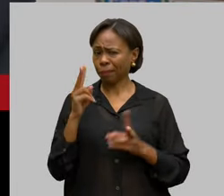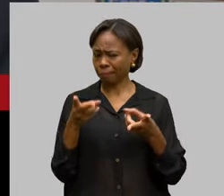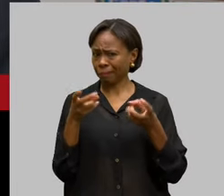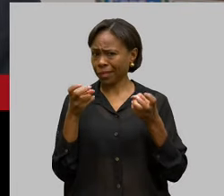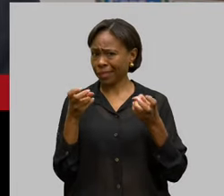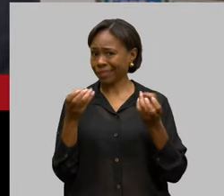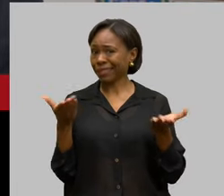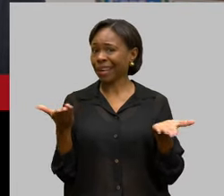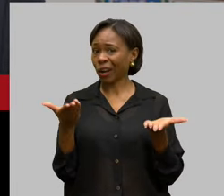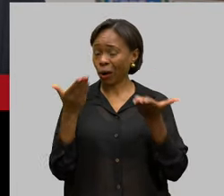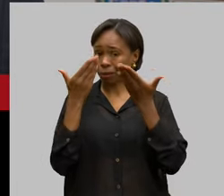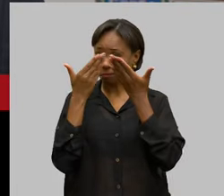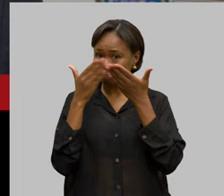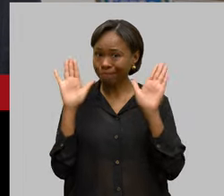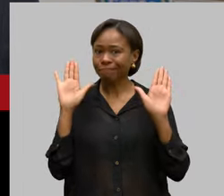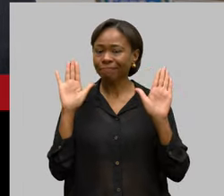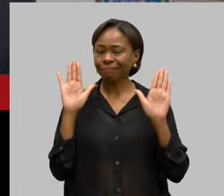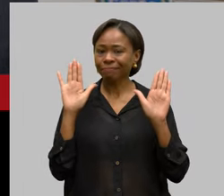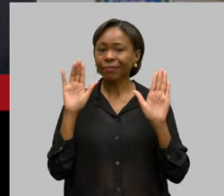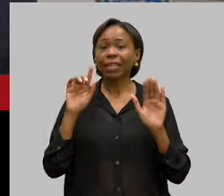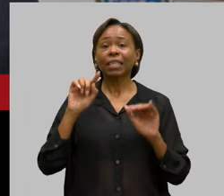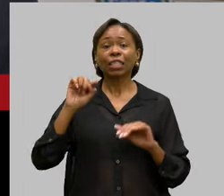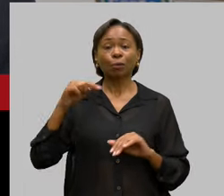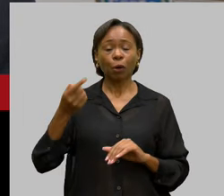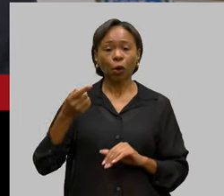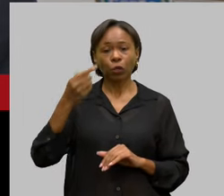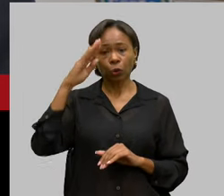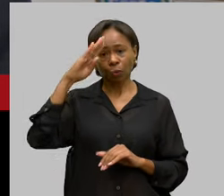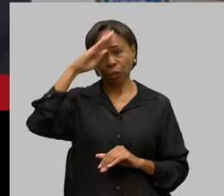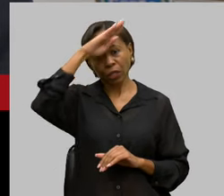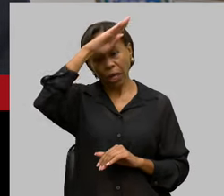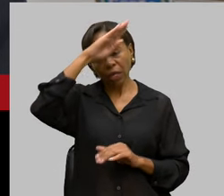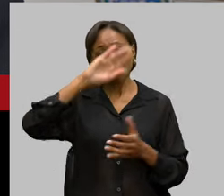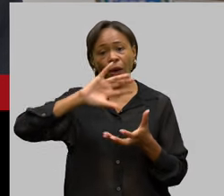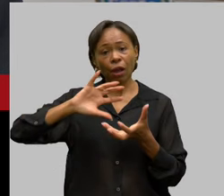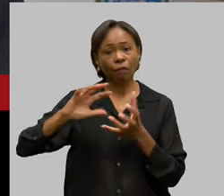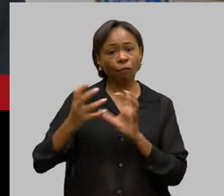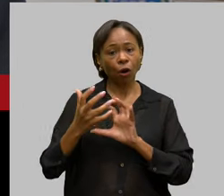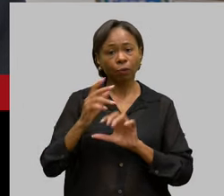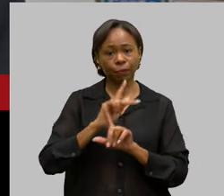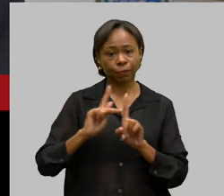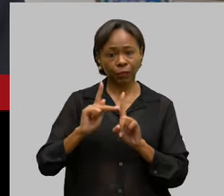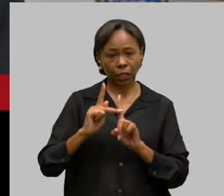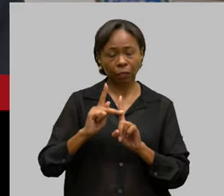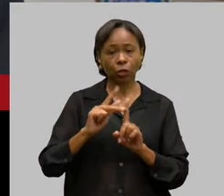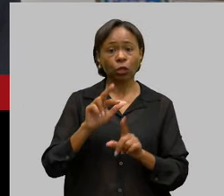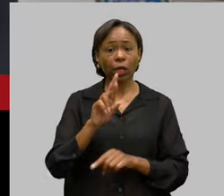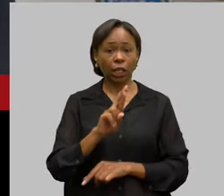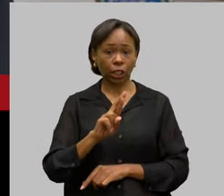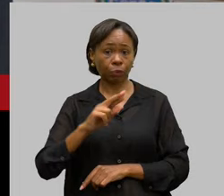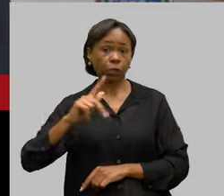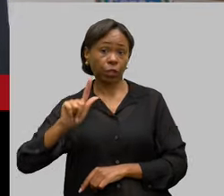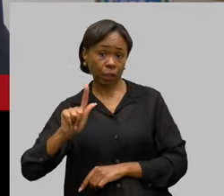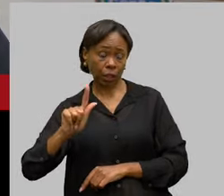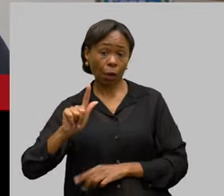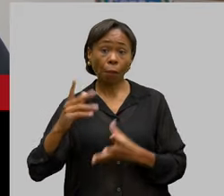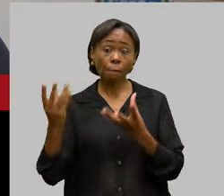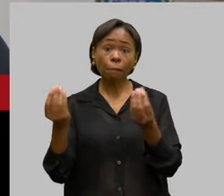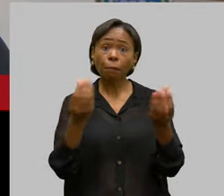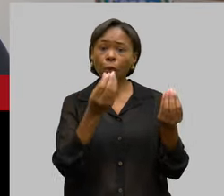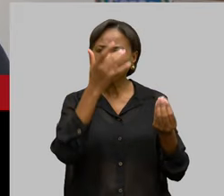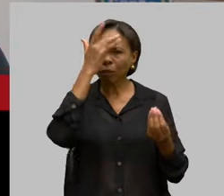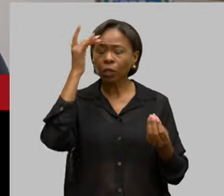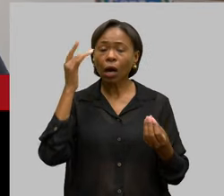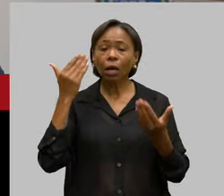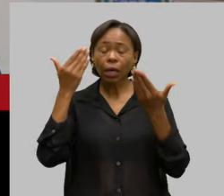como depois que o bolsonaro consegue fazer a reforma da Previdência do regime geral né muitas pessoas agora que estão entendendo que